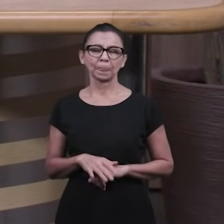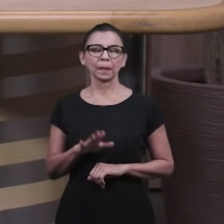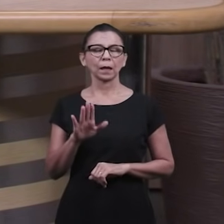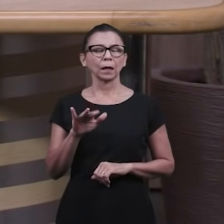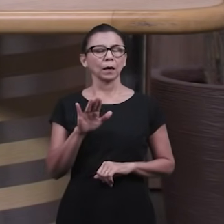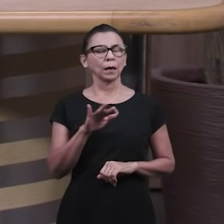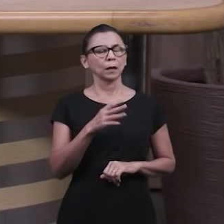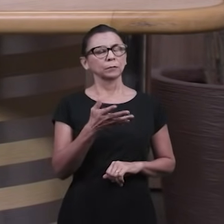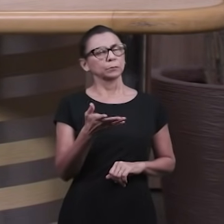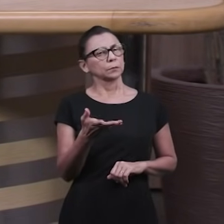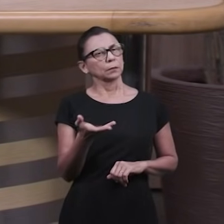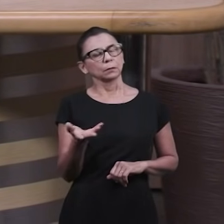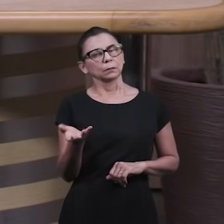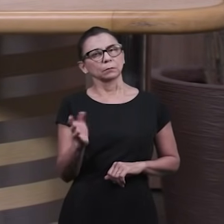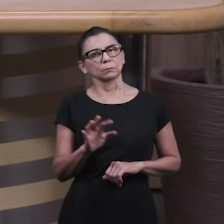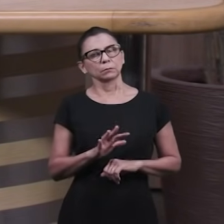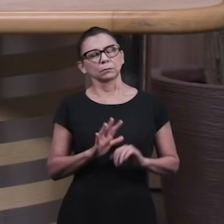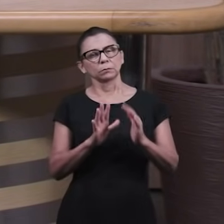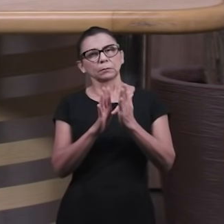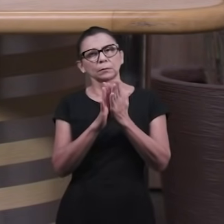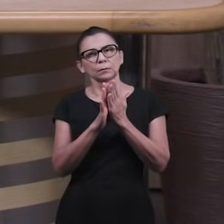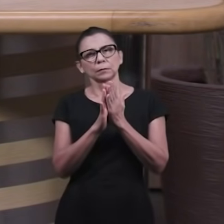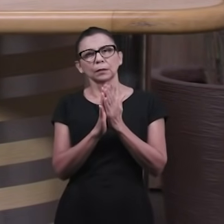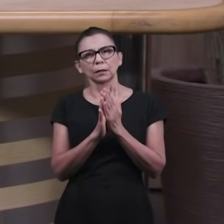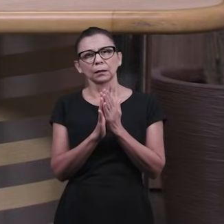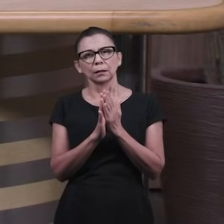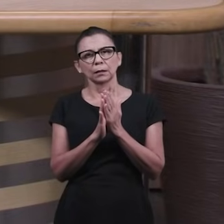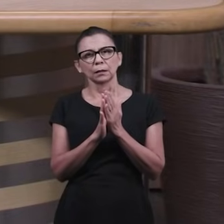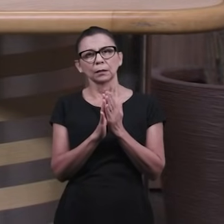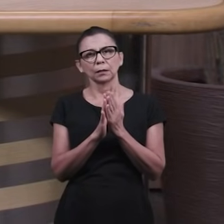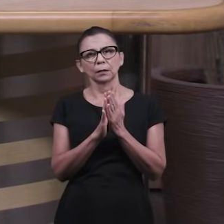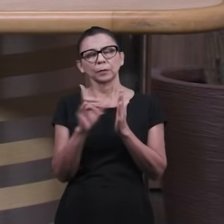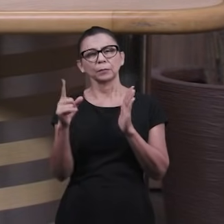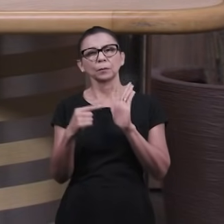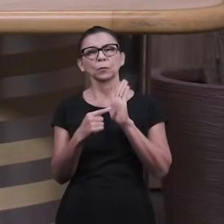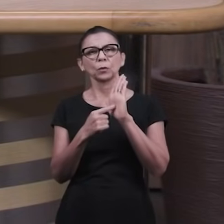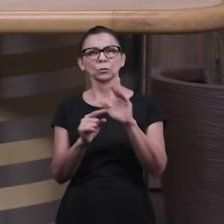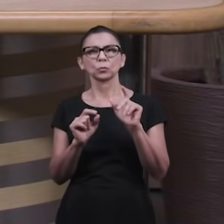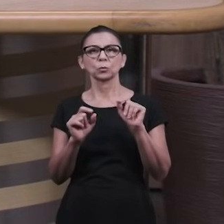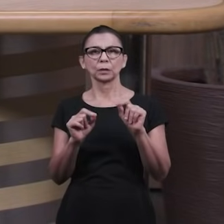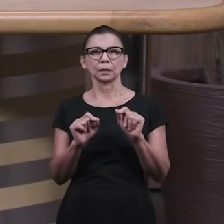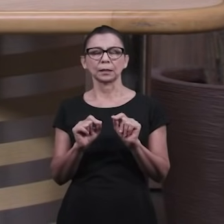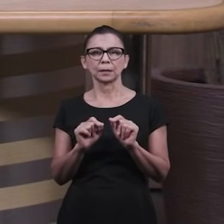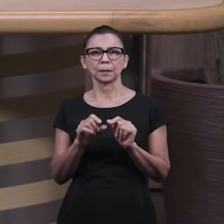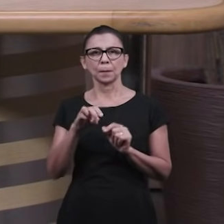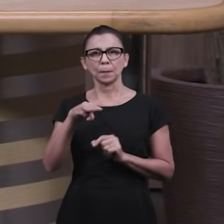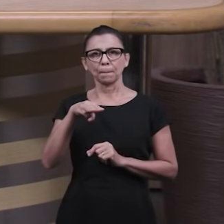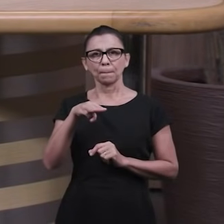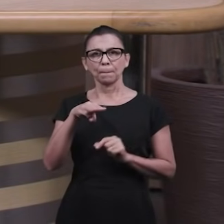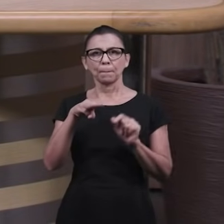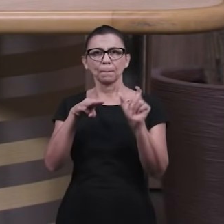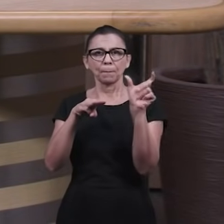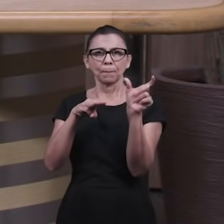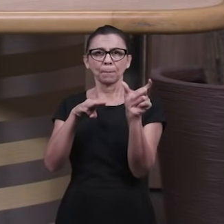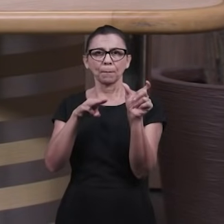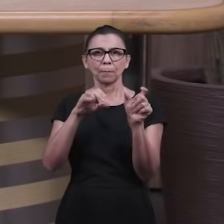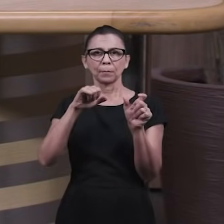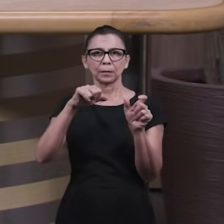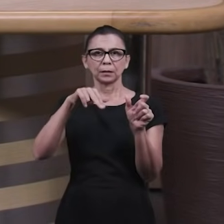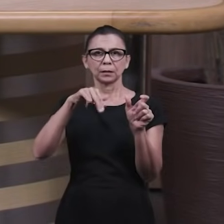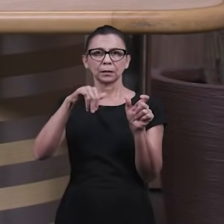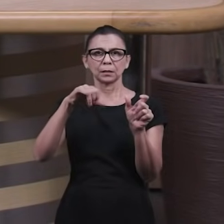Josias, a palavra ministério, ela só aparece como